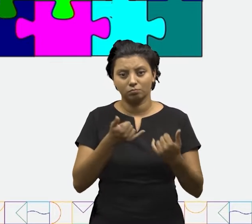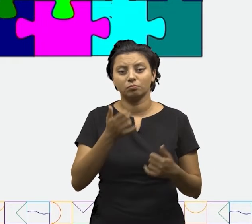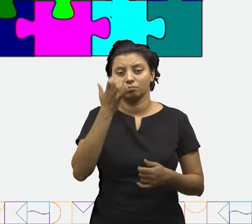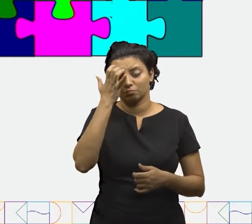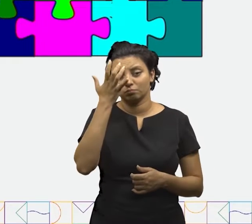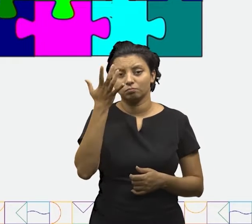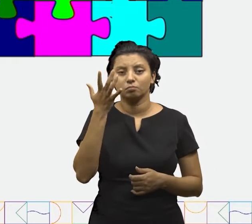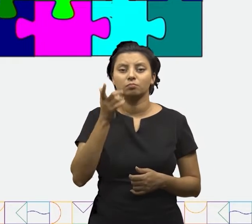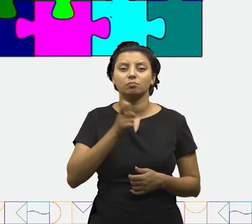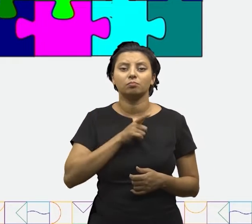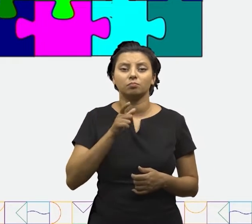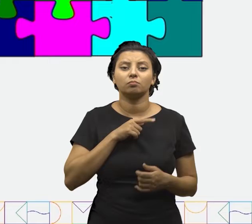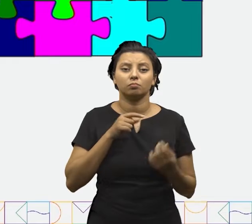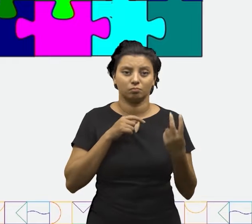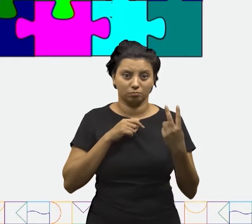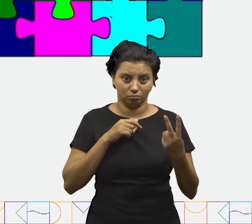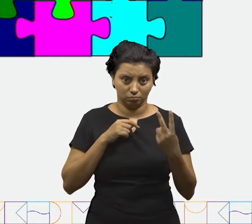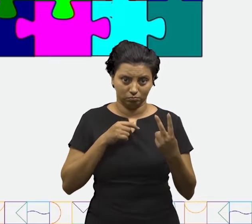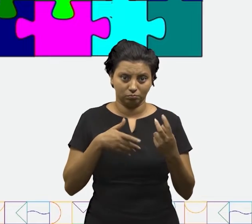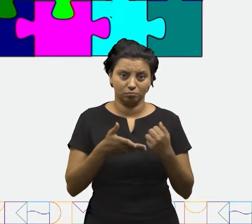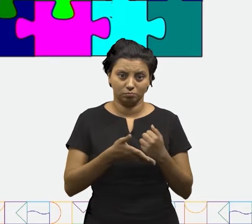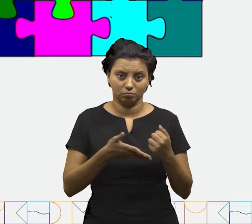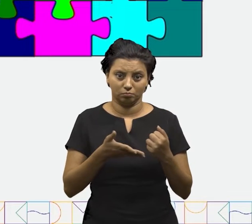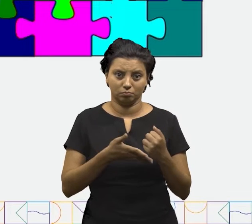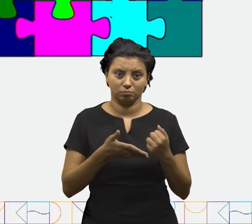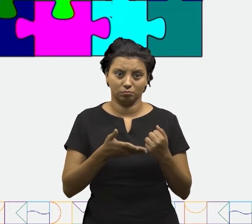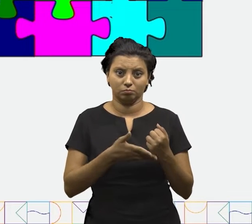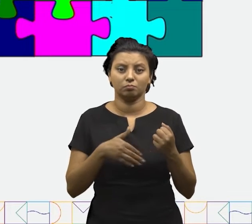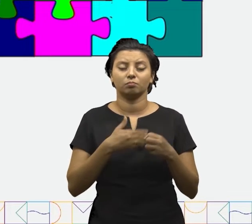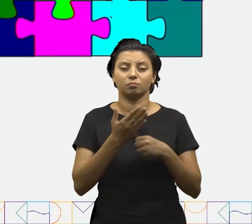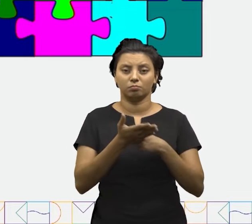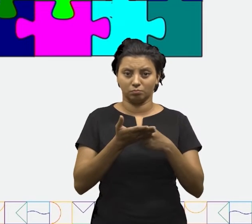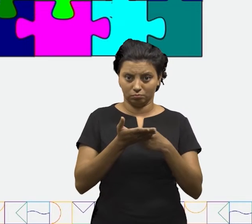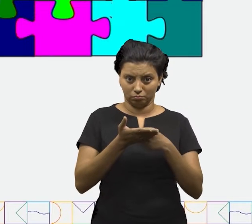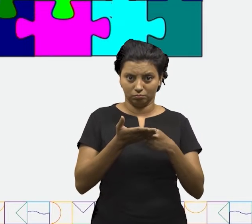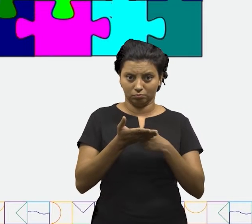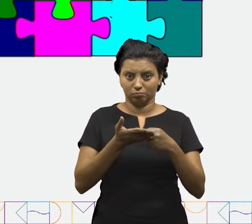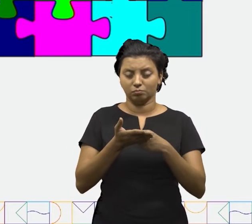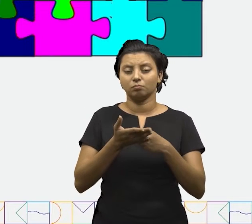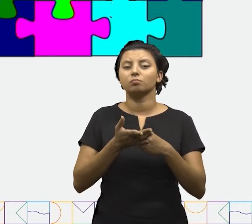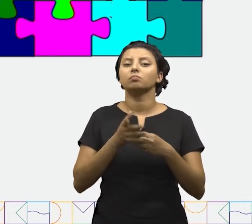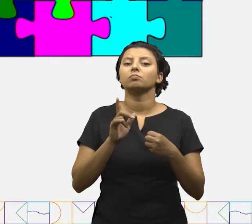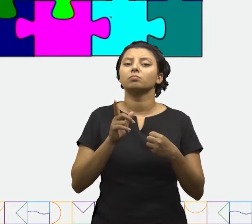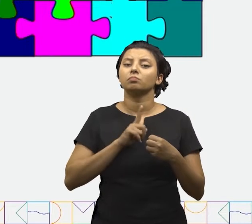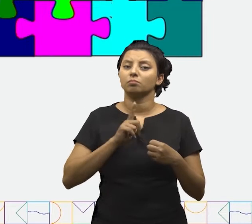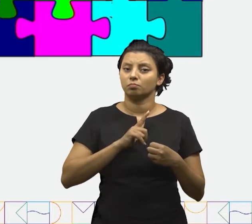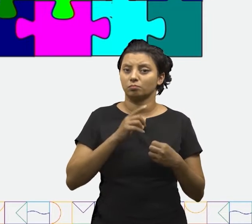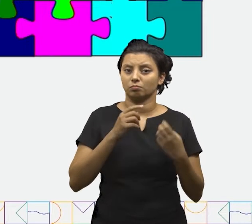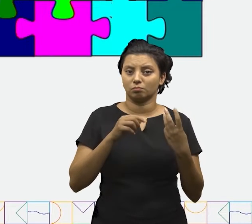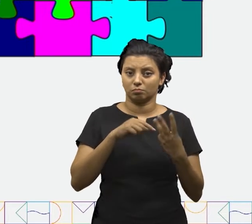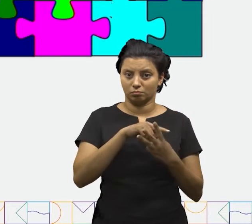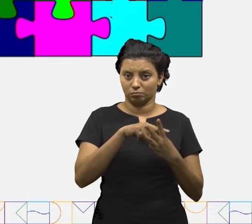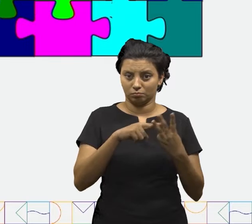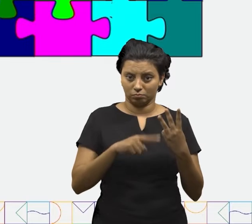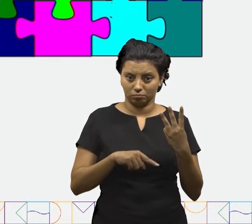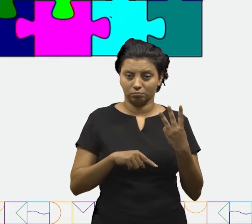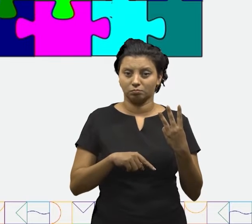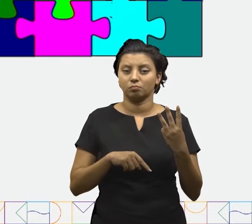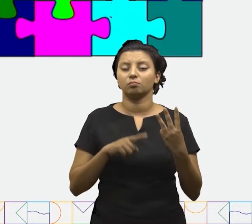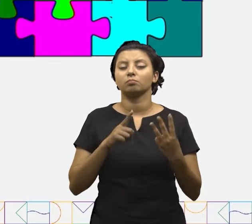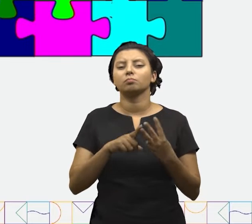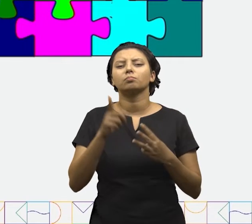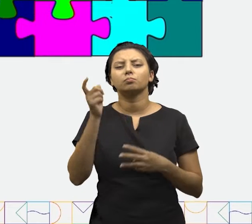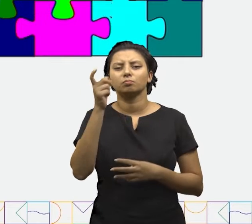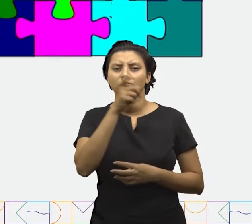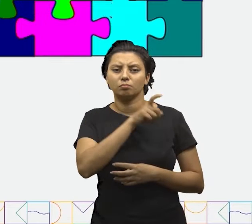nível fácil tinha 2 peças na sua base, o de nível intermediário tinha 3 e o de